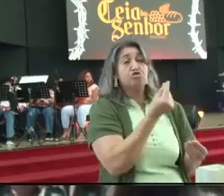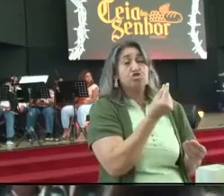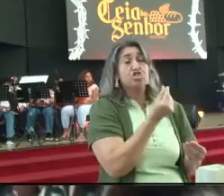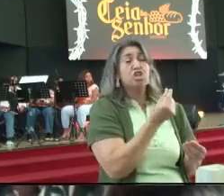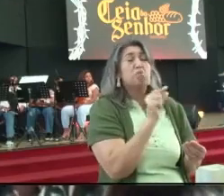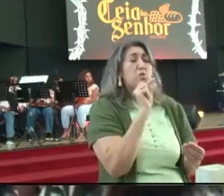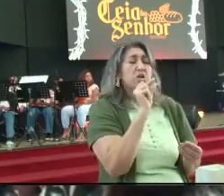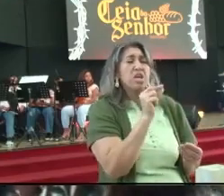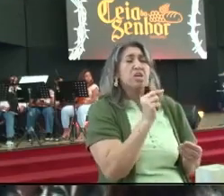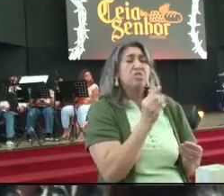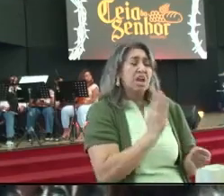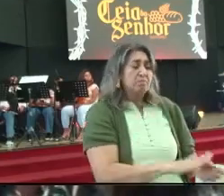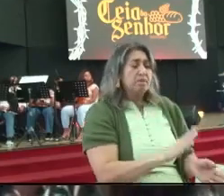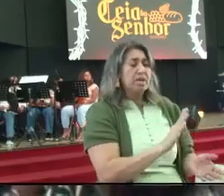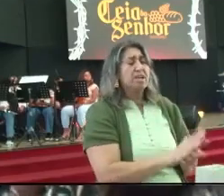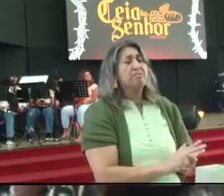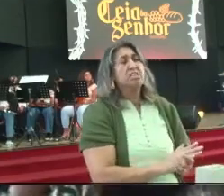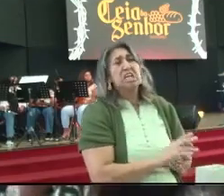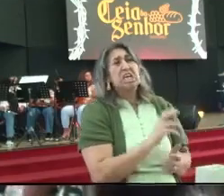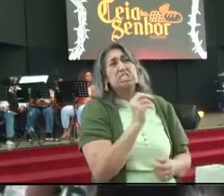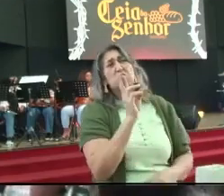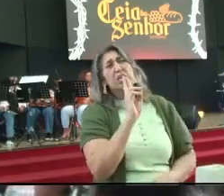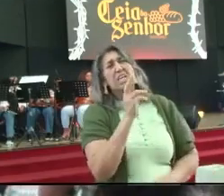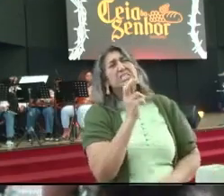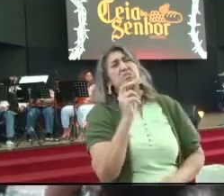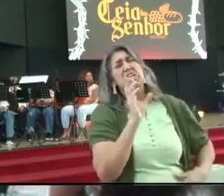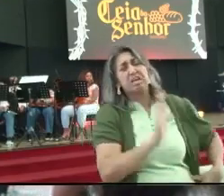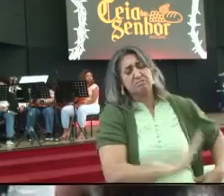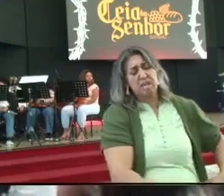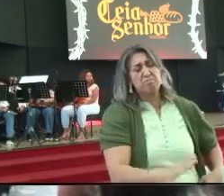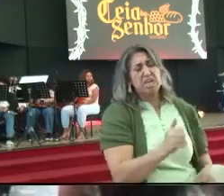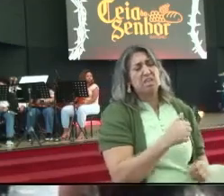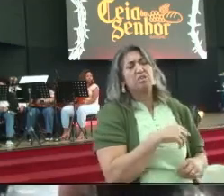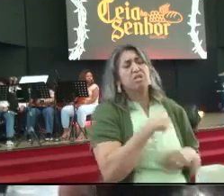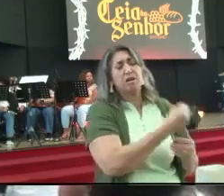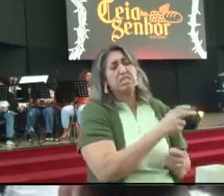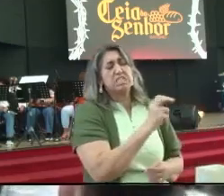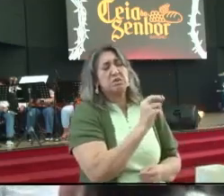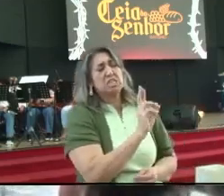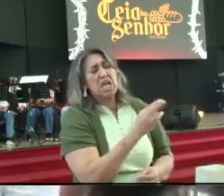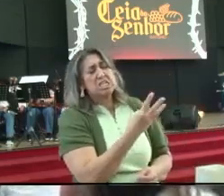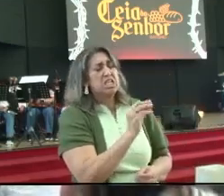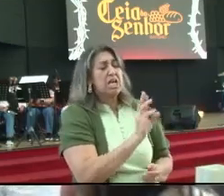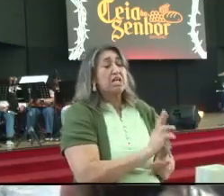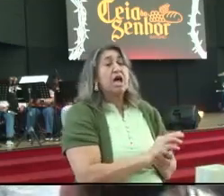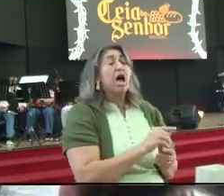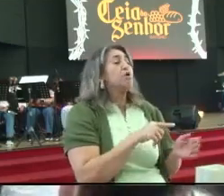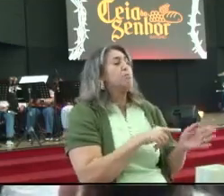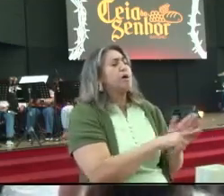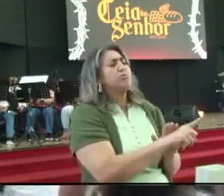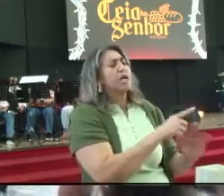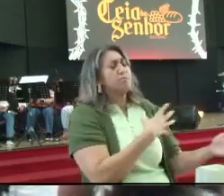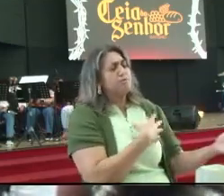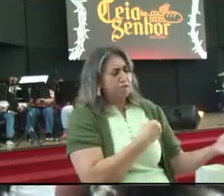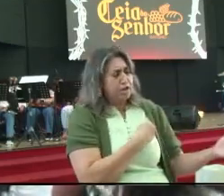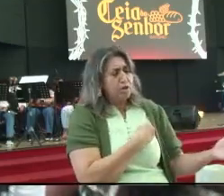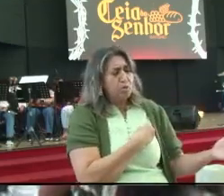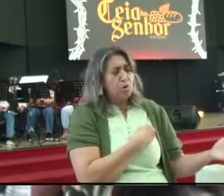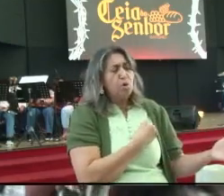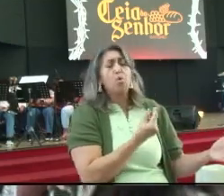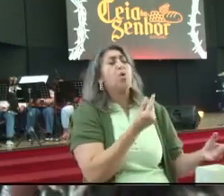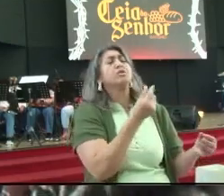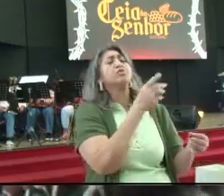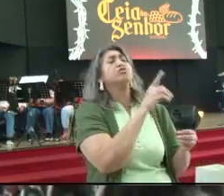pequeno. Era coisa hoje de quê? 50 reais, 30 reais. Primeira coisa que eu perguntava para ele é: quanto que é o